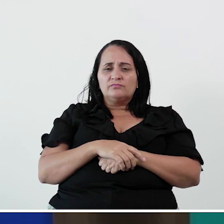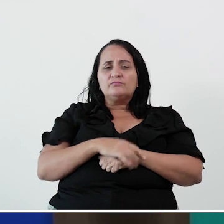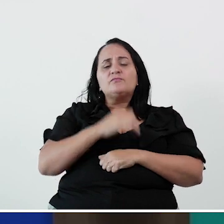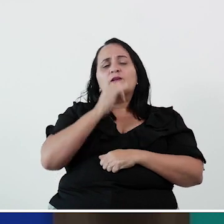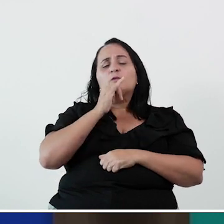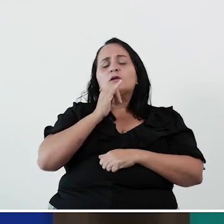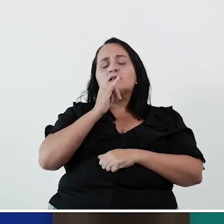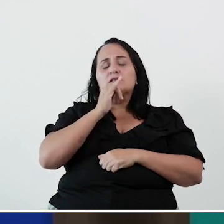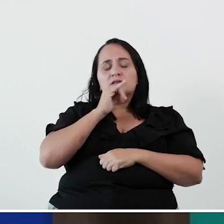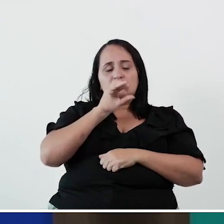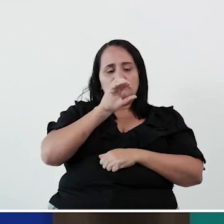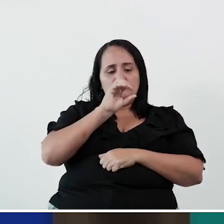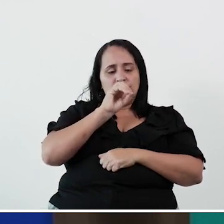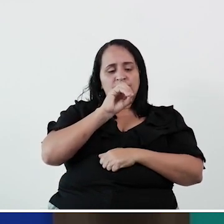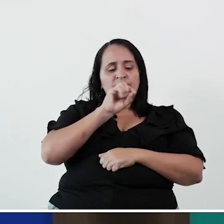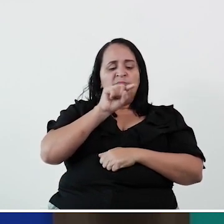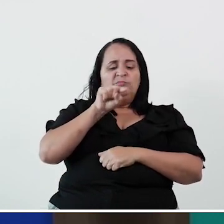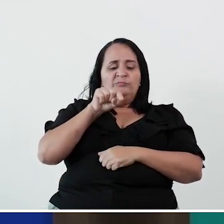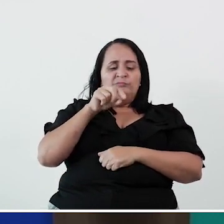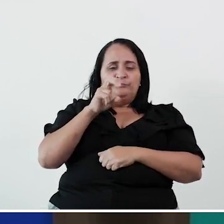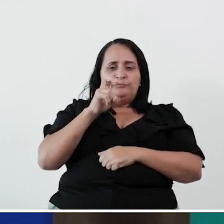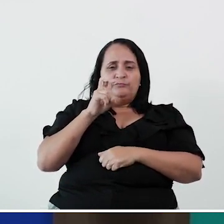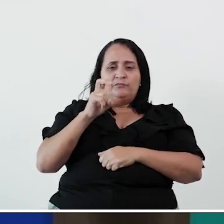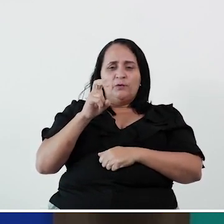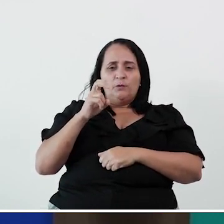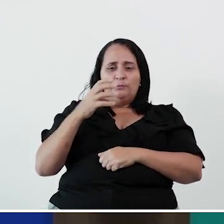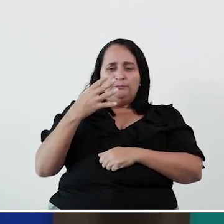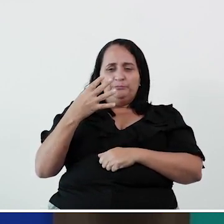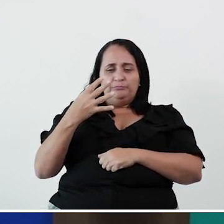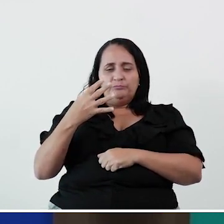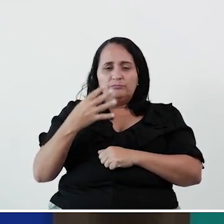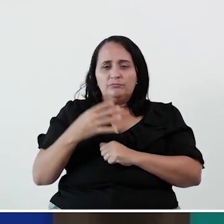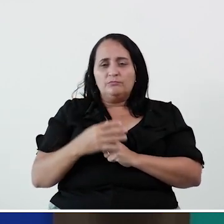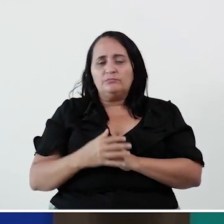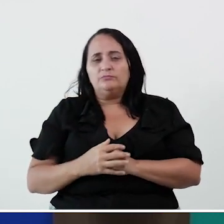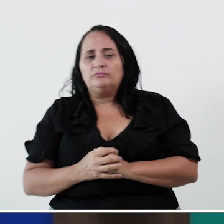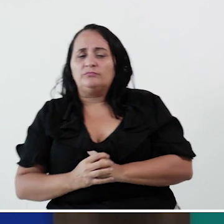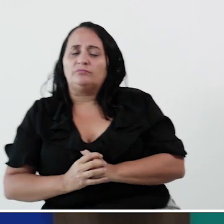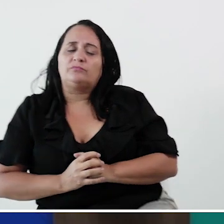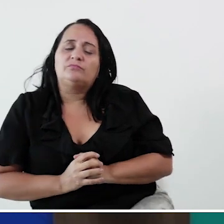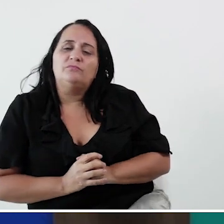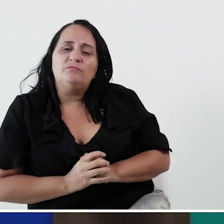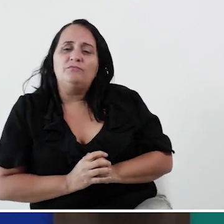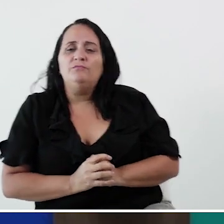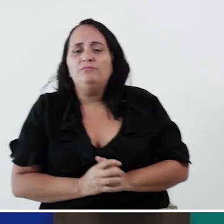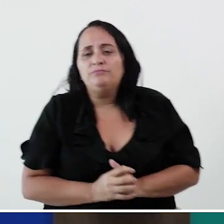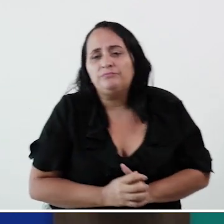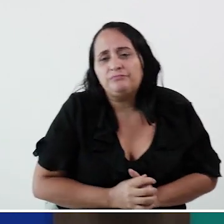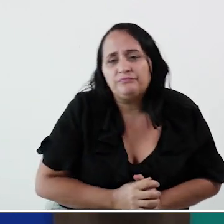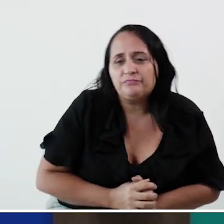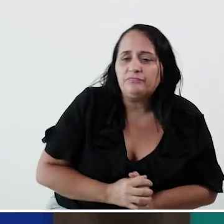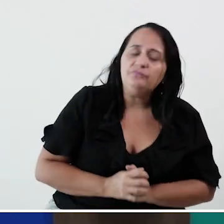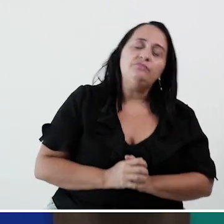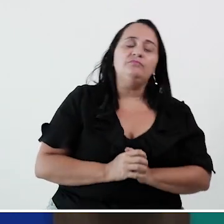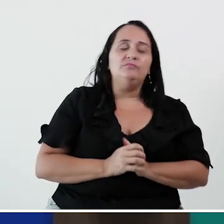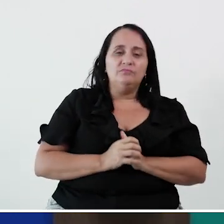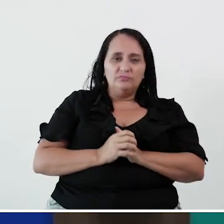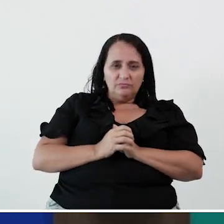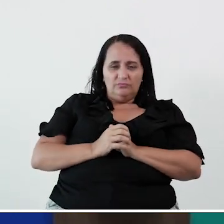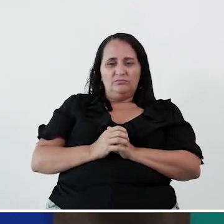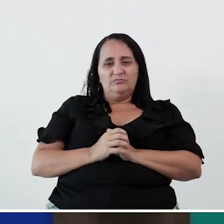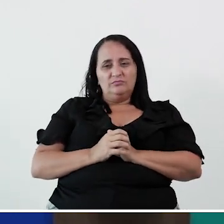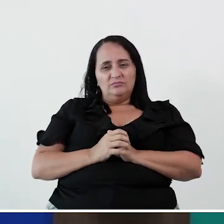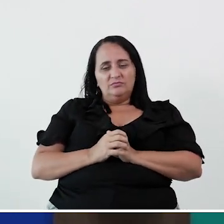Quantos algarismos eu tenho na minha dízima? 2 algarismos. Fração geratriz,